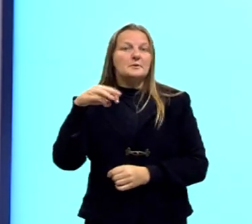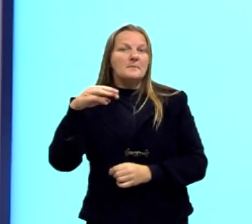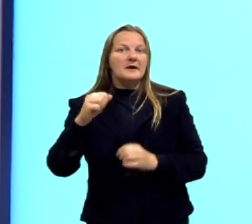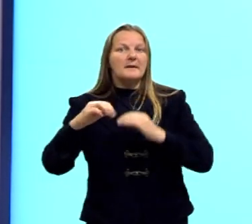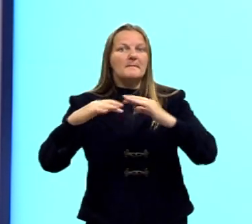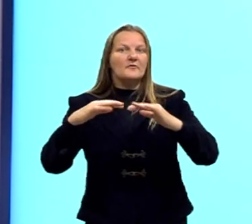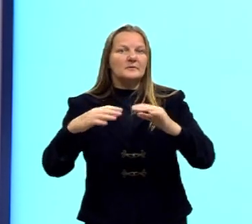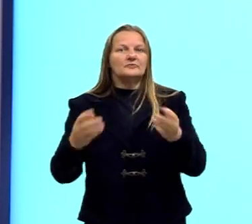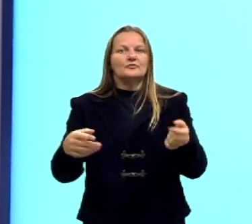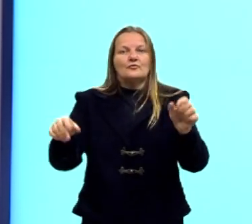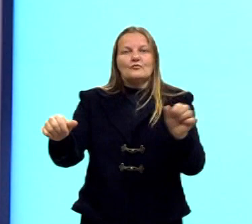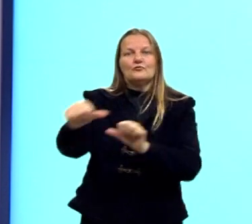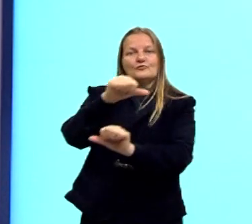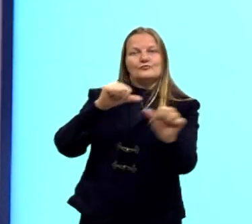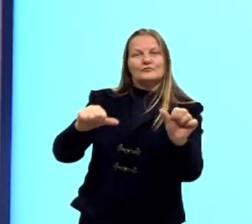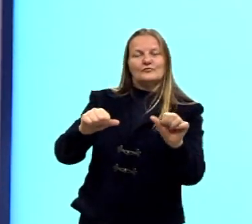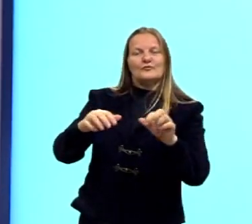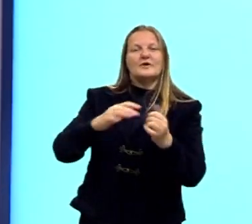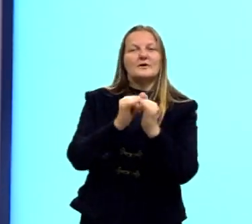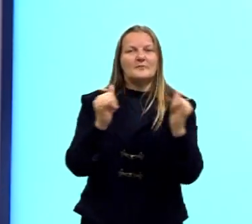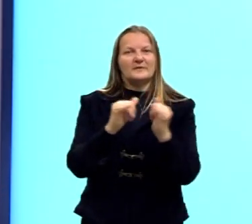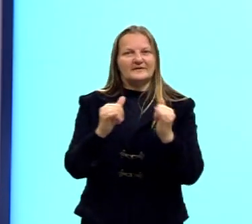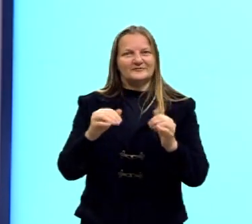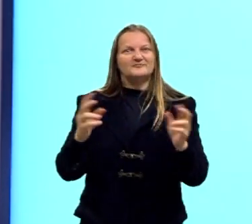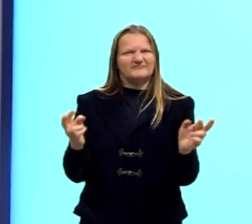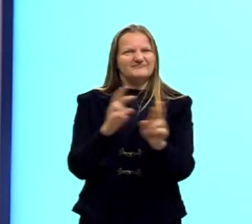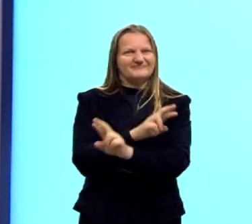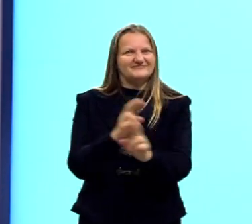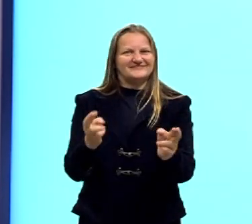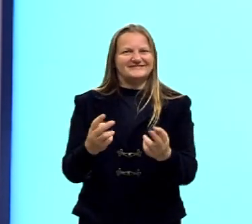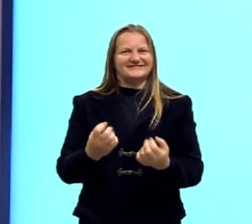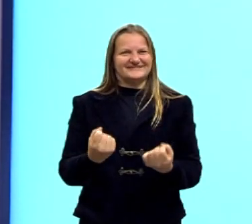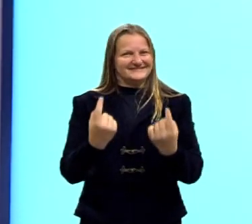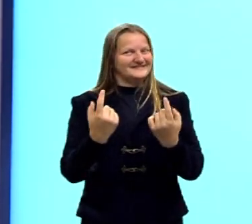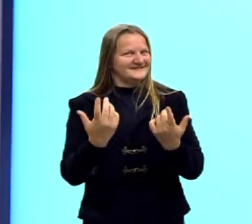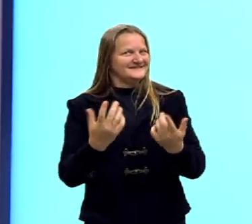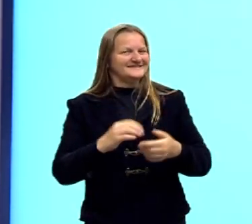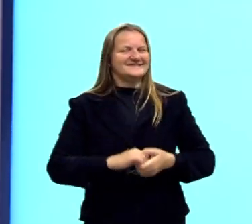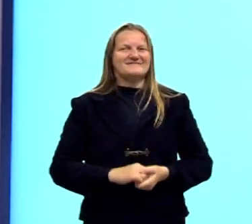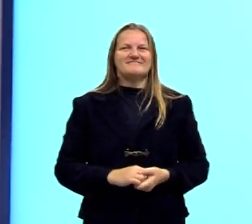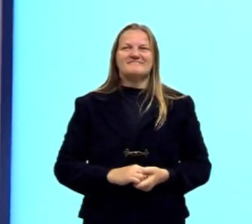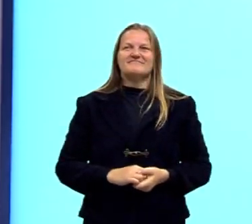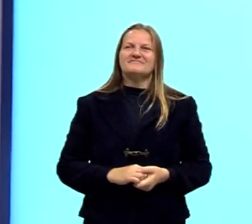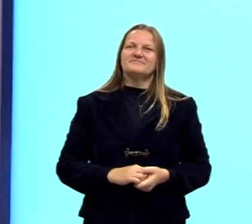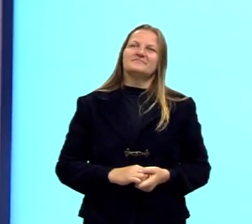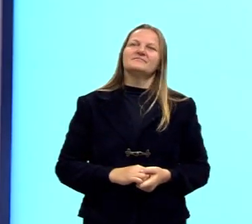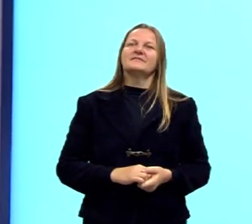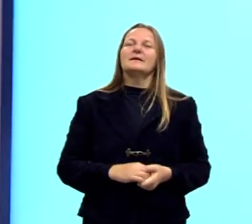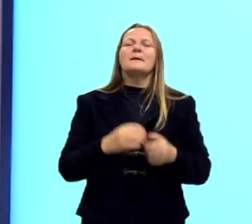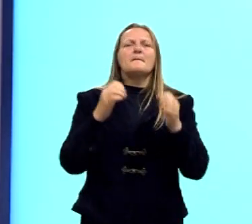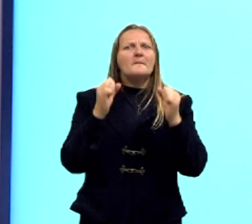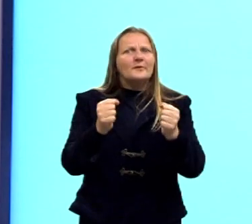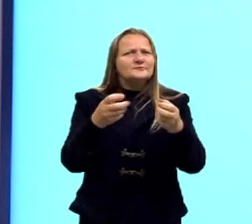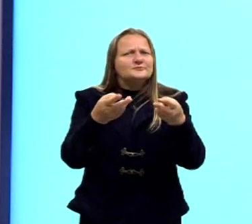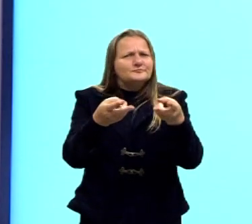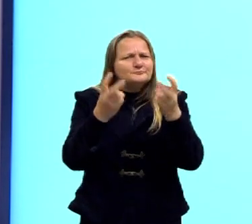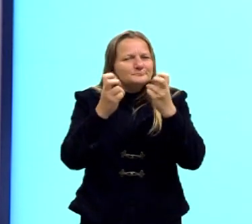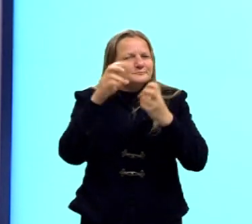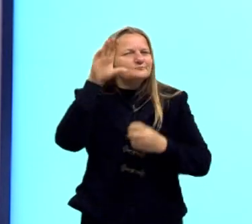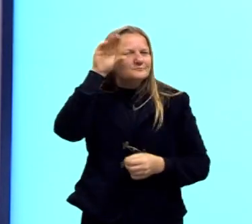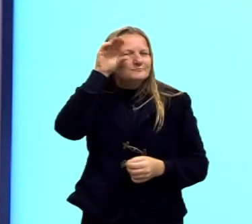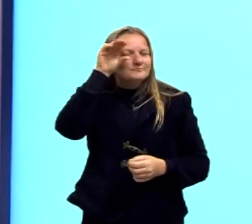a gente tem o que um campo elétrico Tá e isso aqui a gente pode até perceber